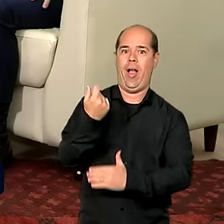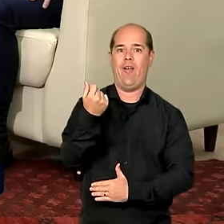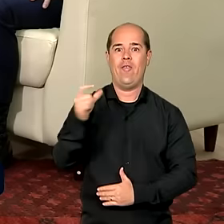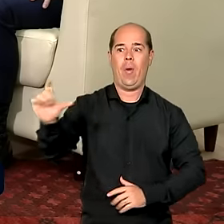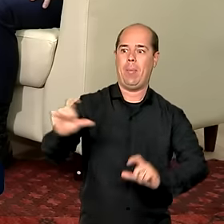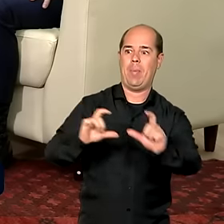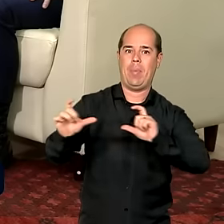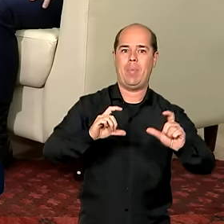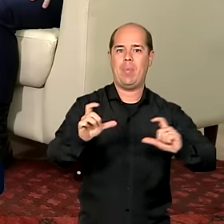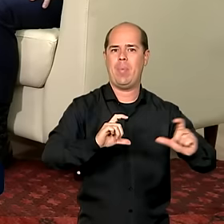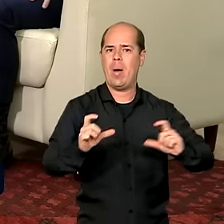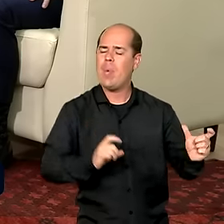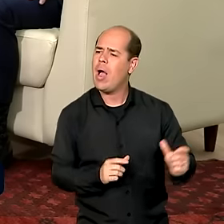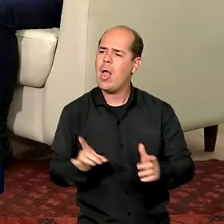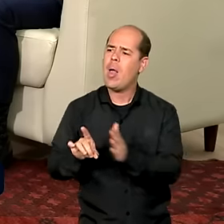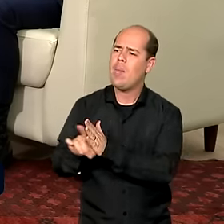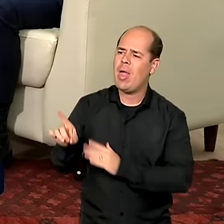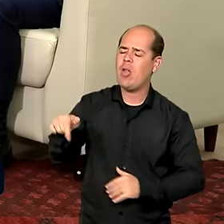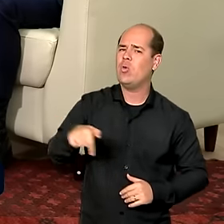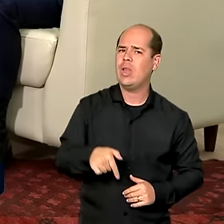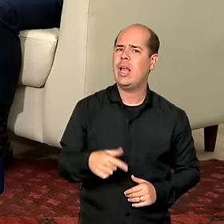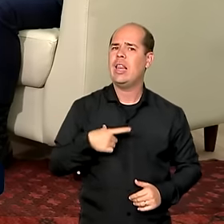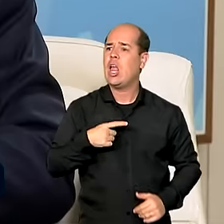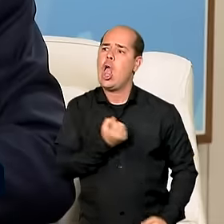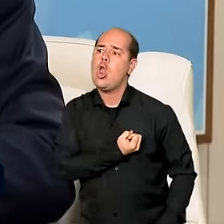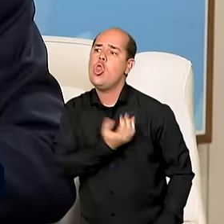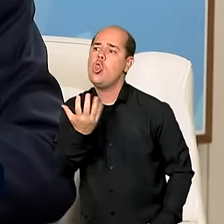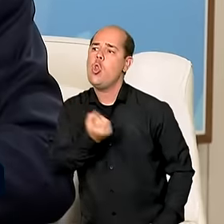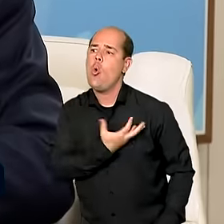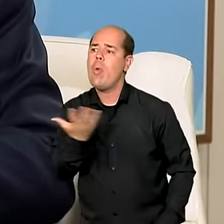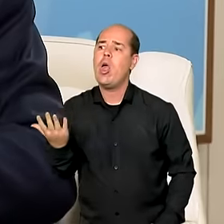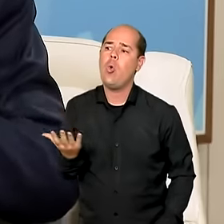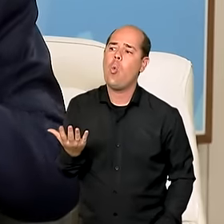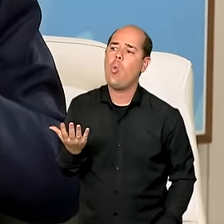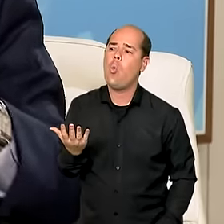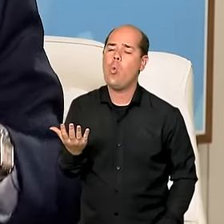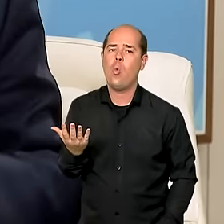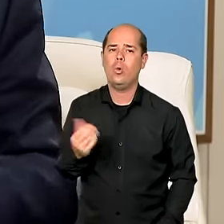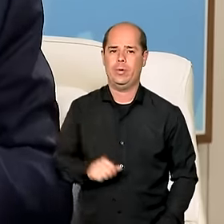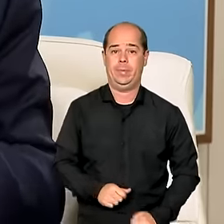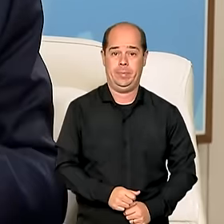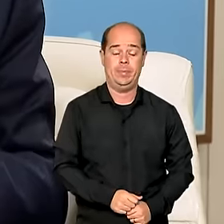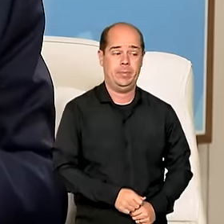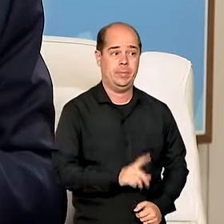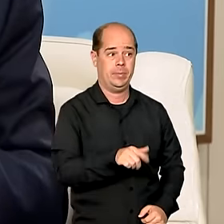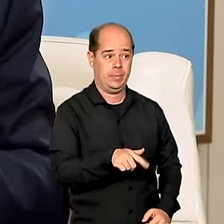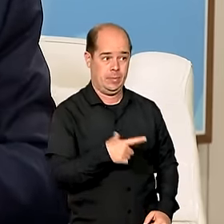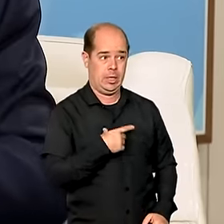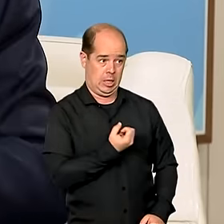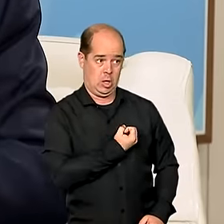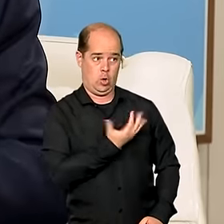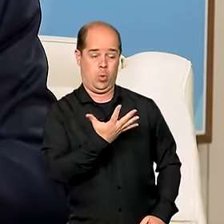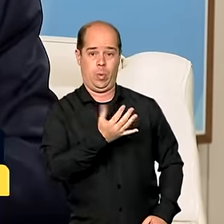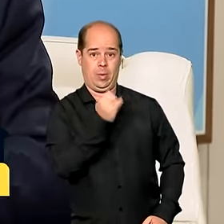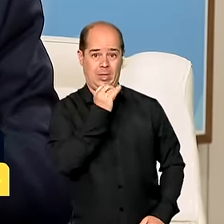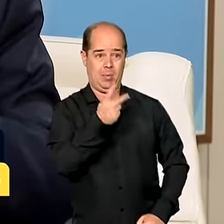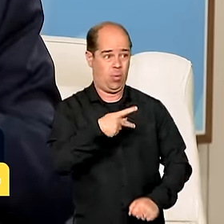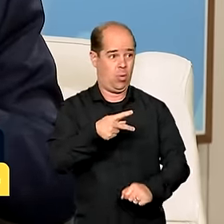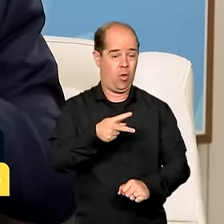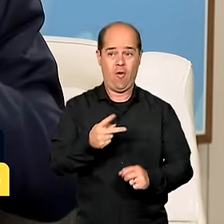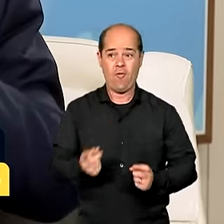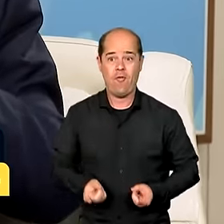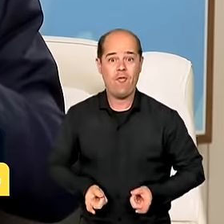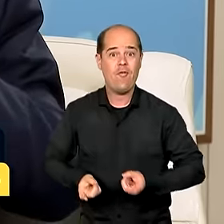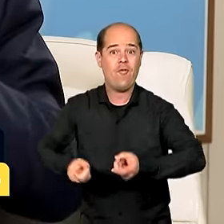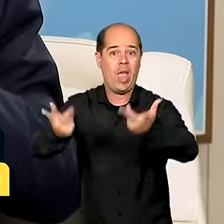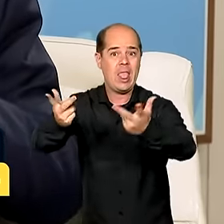brasileiros que números o senhor destacaria nesse contexto Olha eu destacaria primeiro a exportação Record mesmo